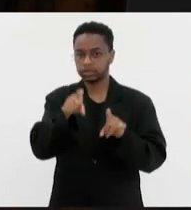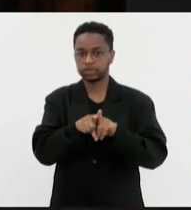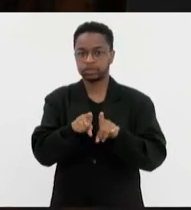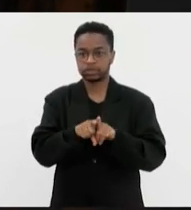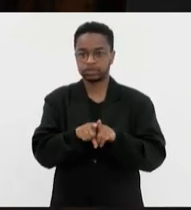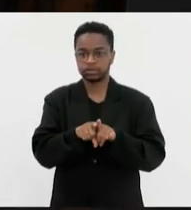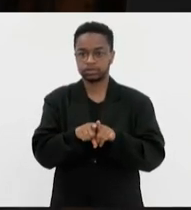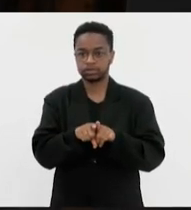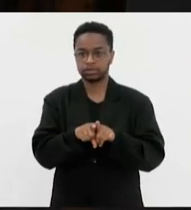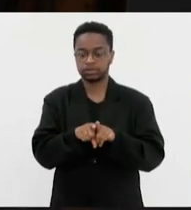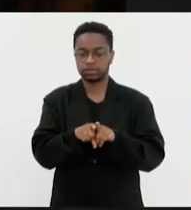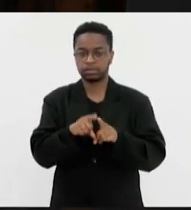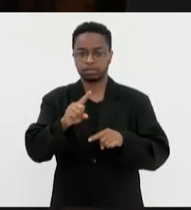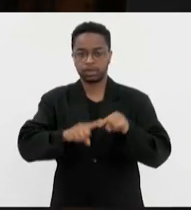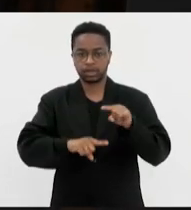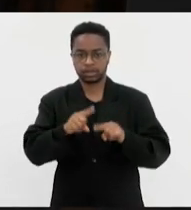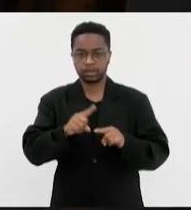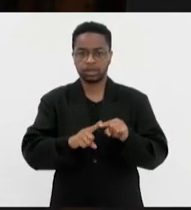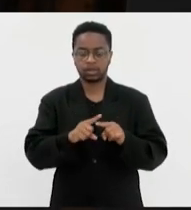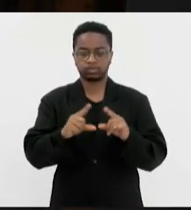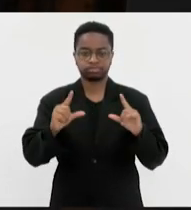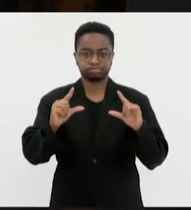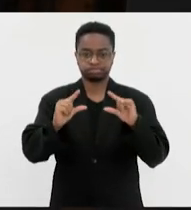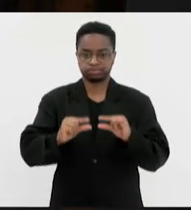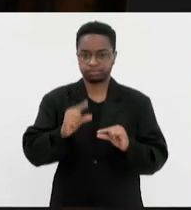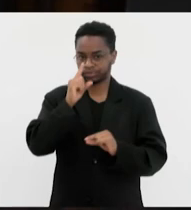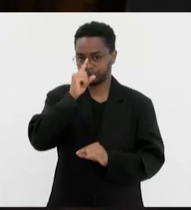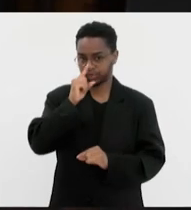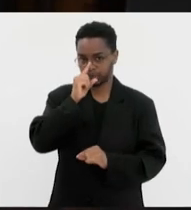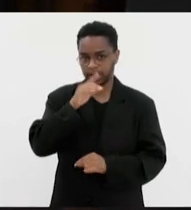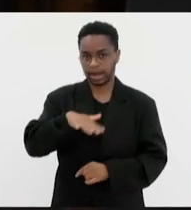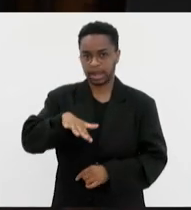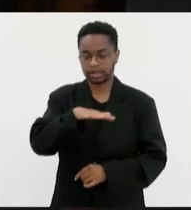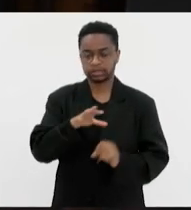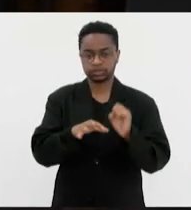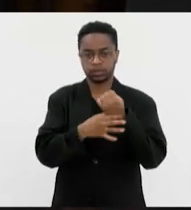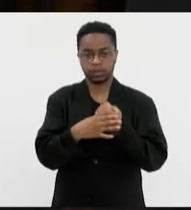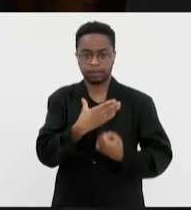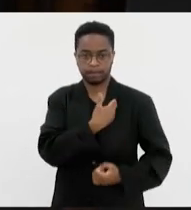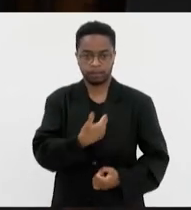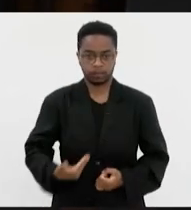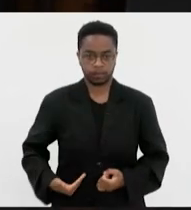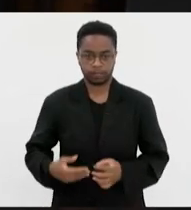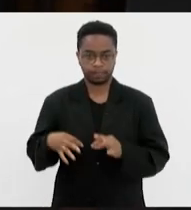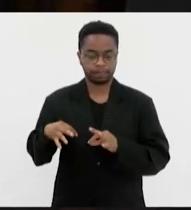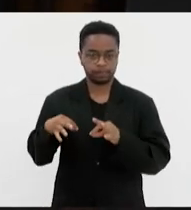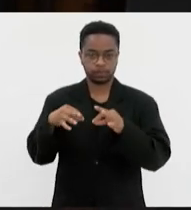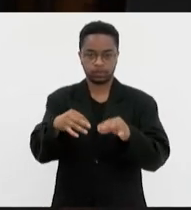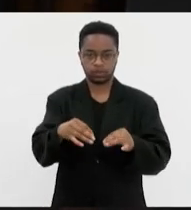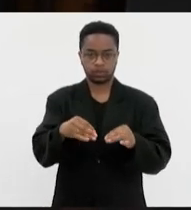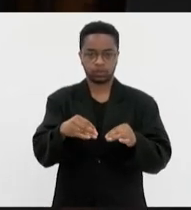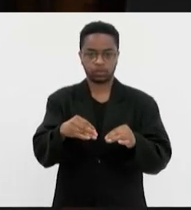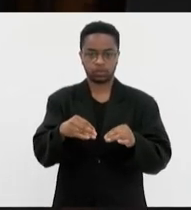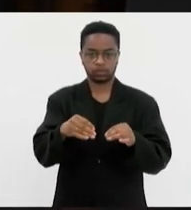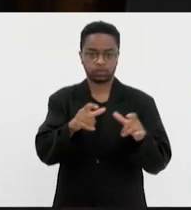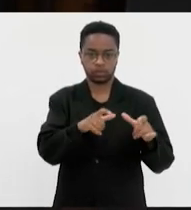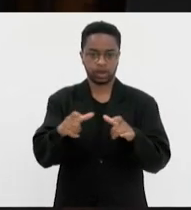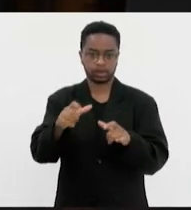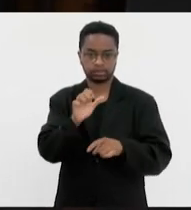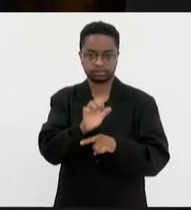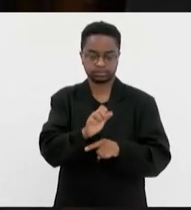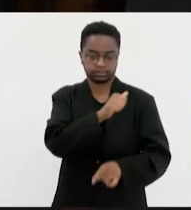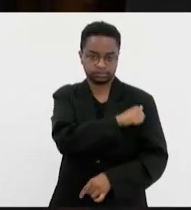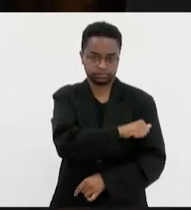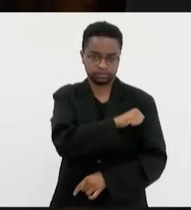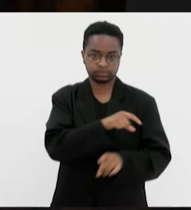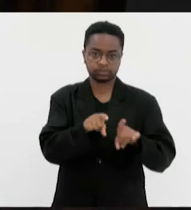menor potencial ofensivo pelos agentes de segurança pública em todos os o Estado do Rio de Janeiro e de outras providências. Pareceres